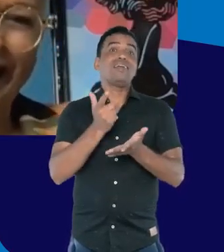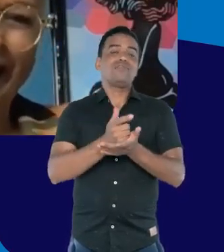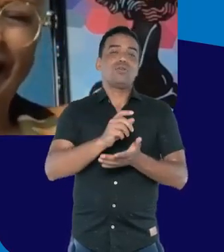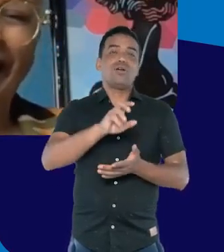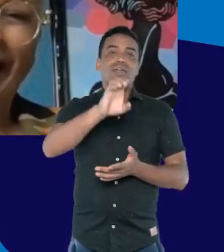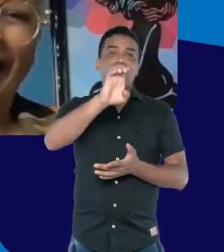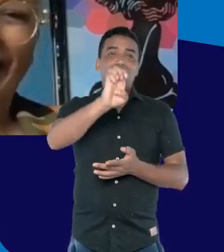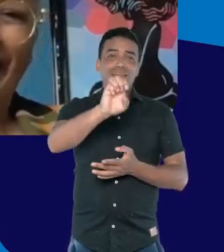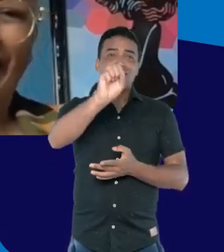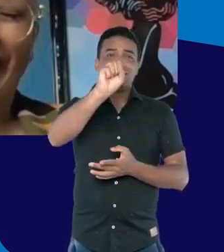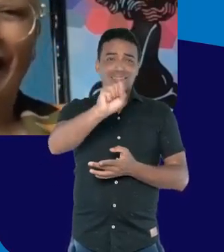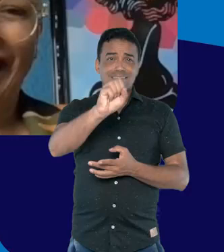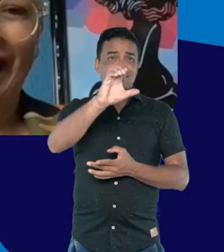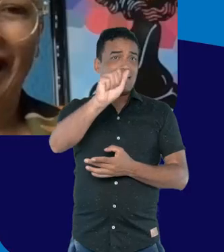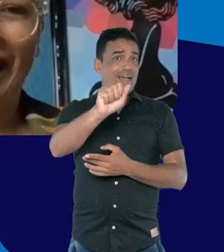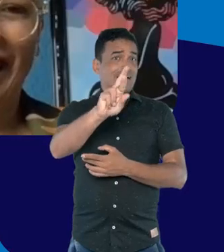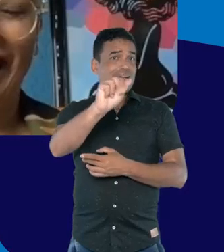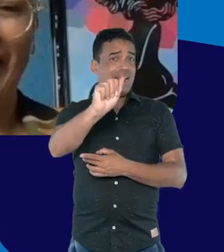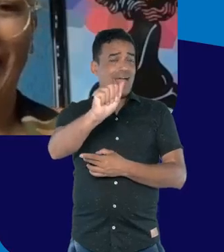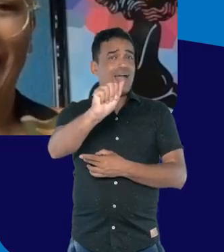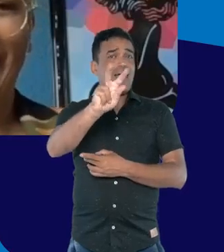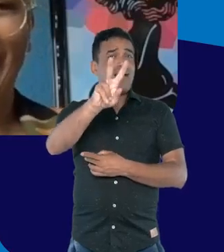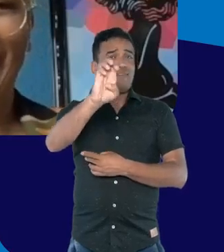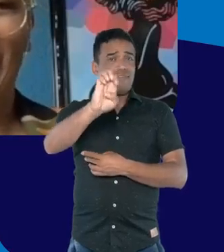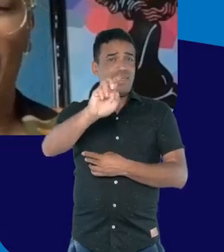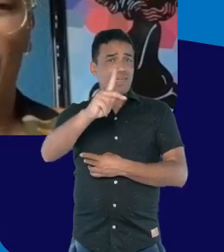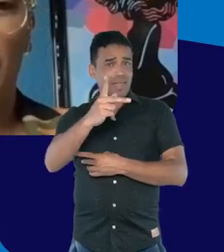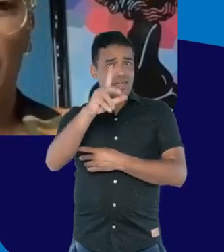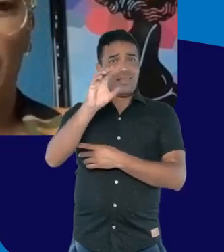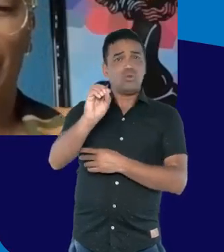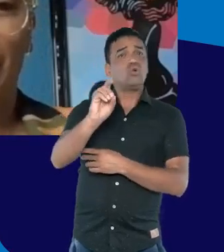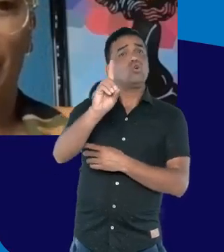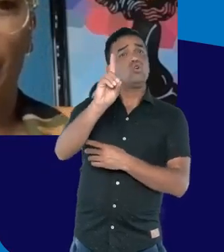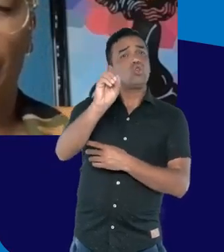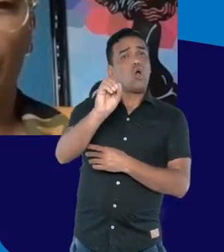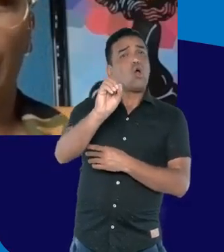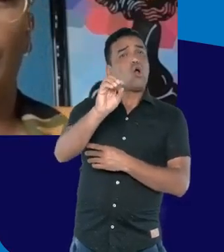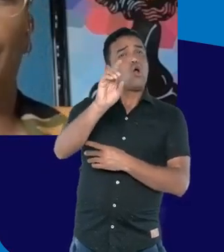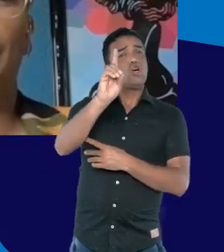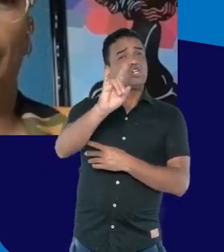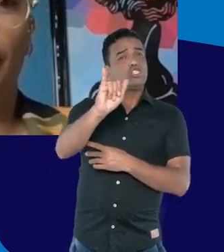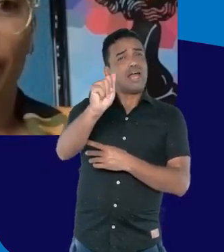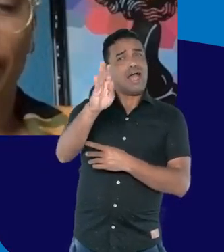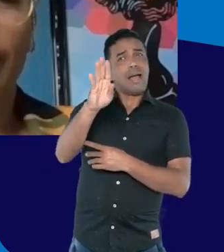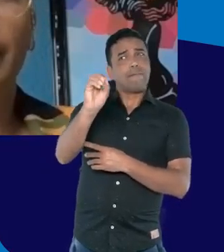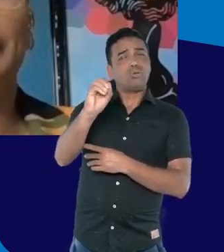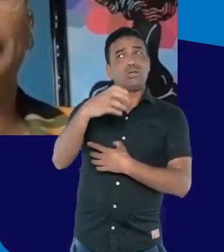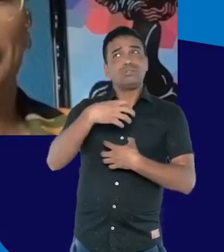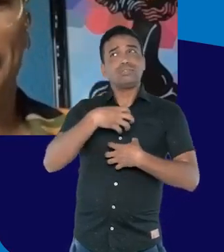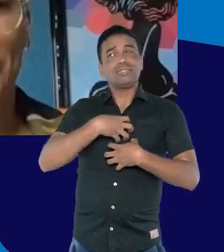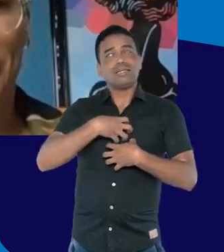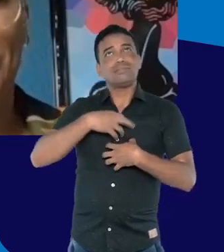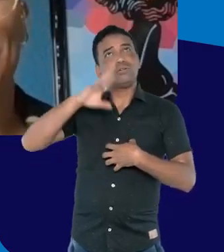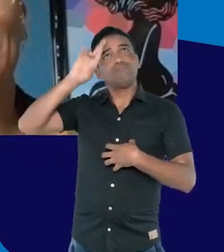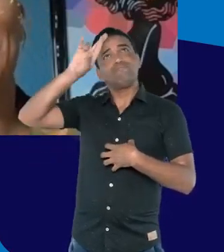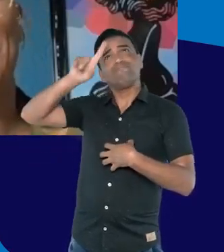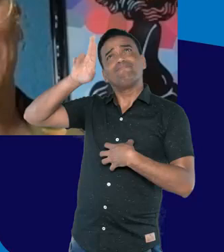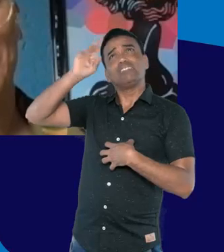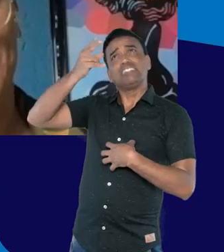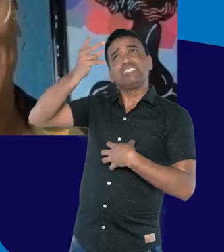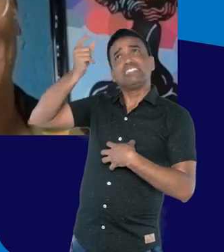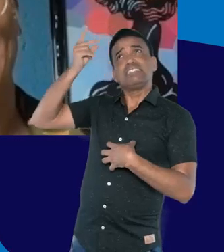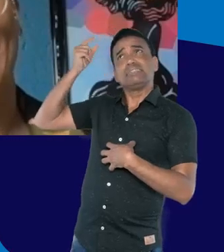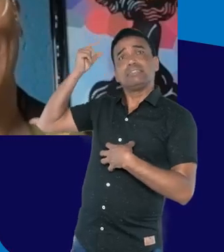E quando eu fui reler há alguns anos, acho que toda aquela sensação ela permaneceu, assim, foi gostoso